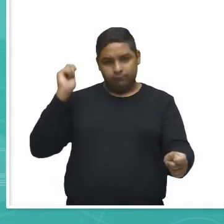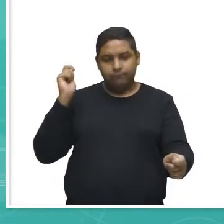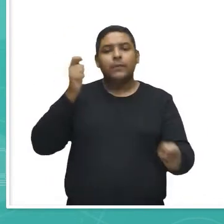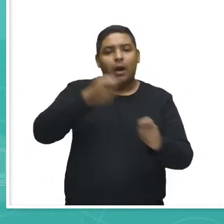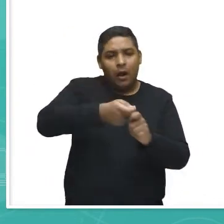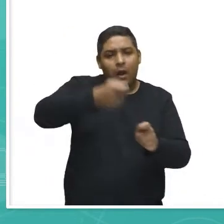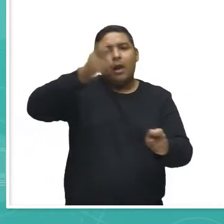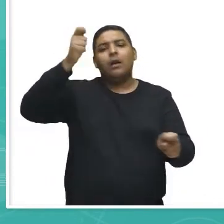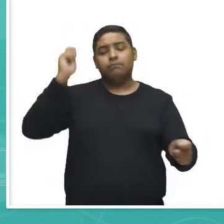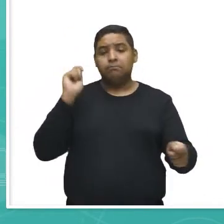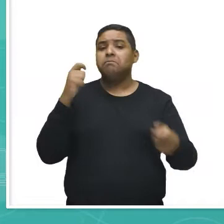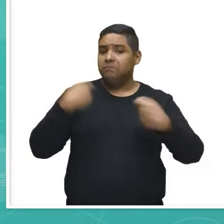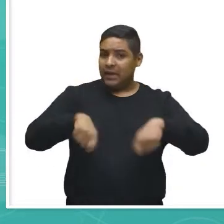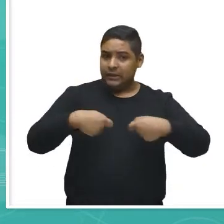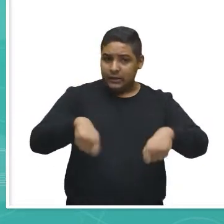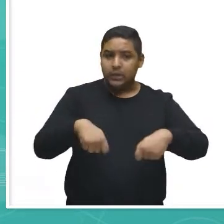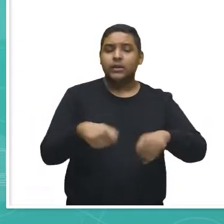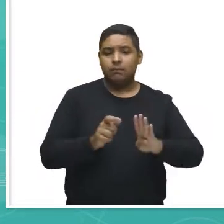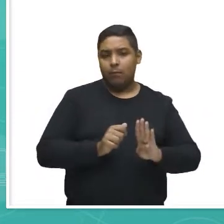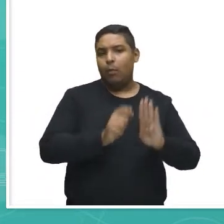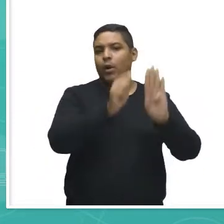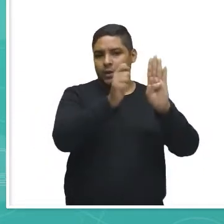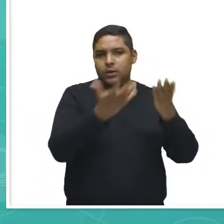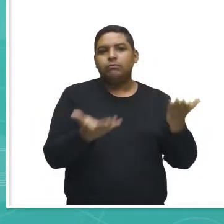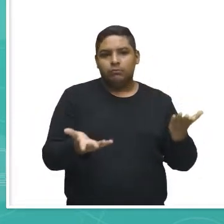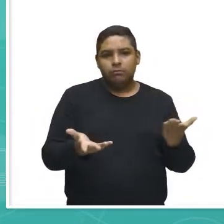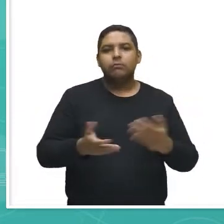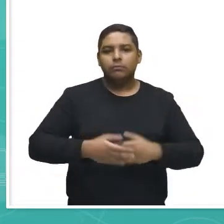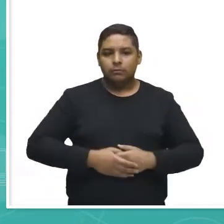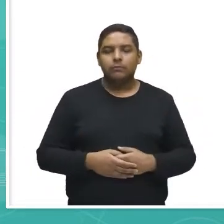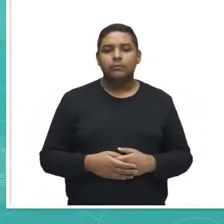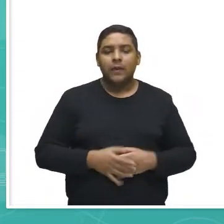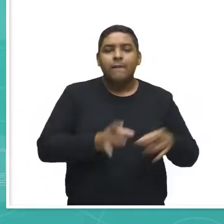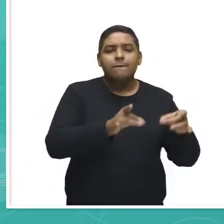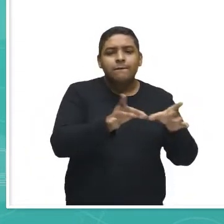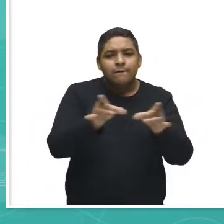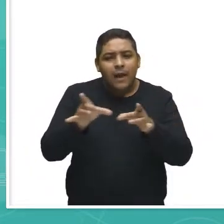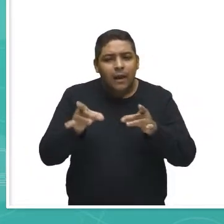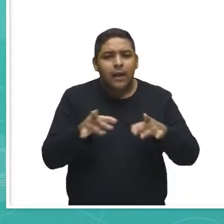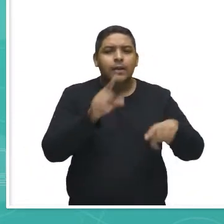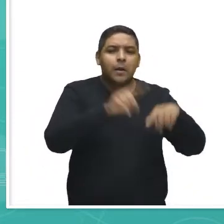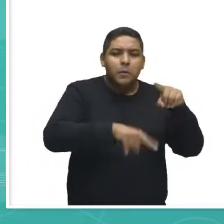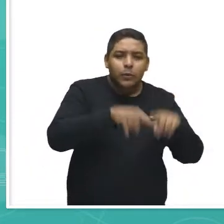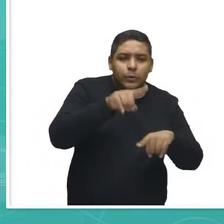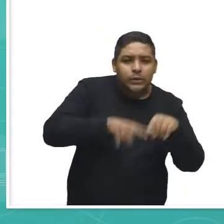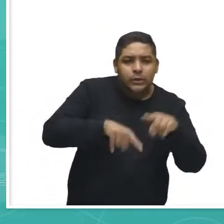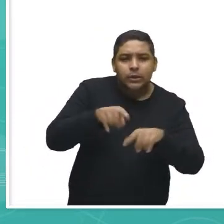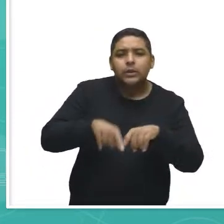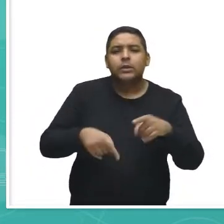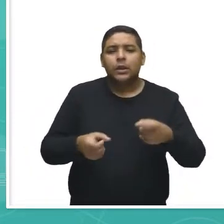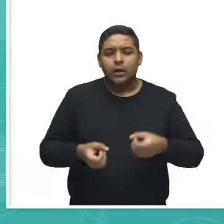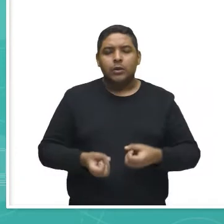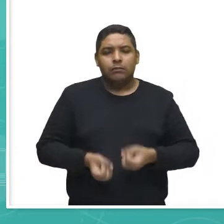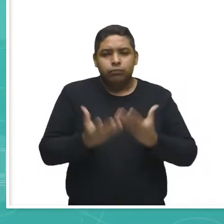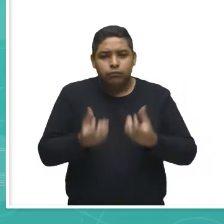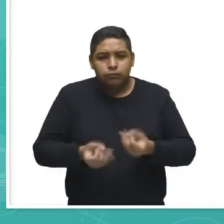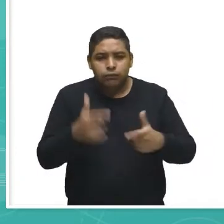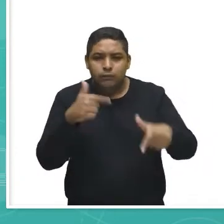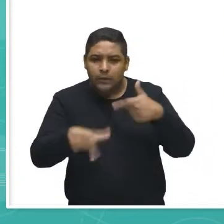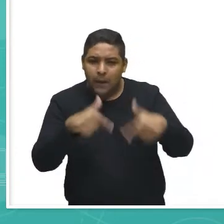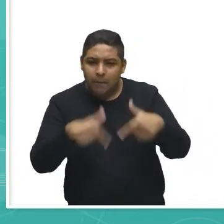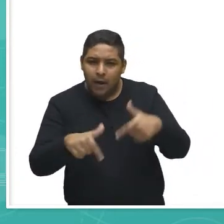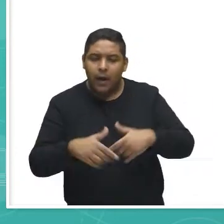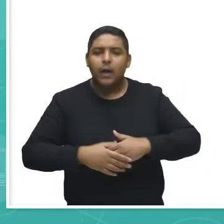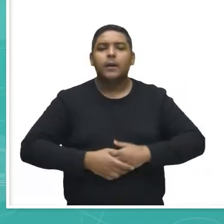lucro, que ocorre, por exemplo, principalmente por meio aí de venda da produção de mercadorias, que vai ser um determinado